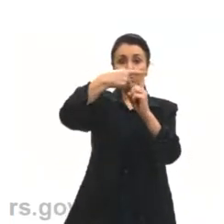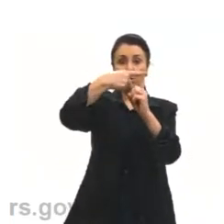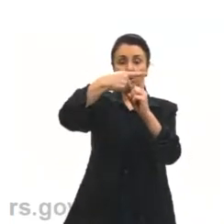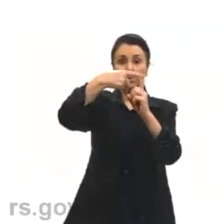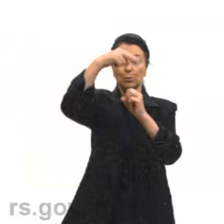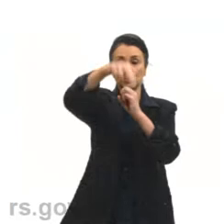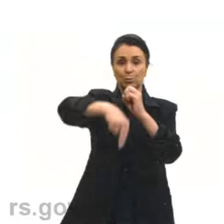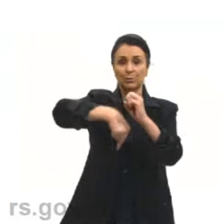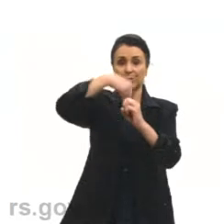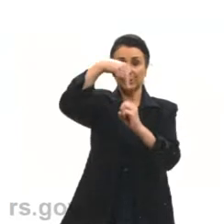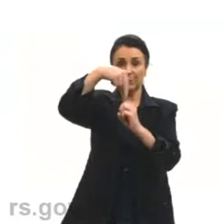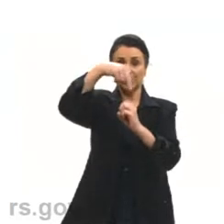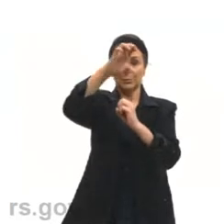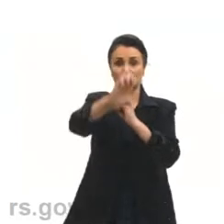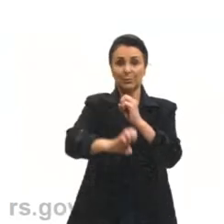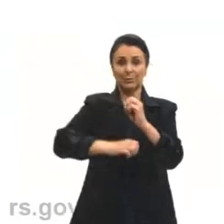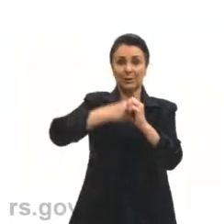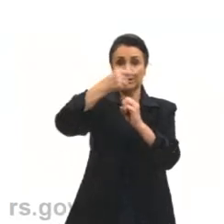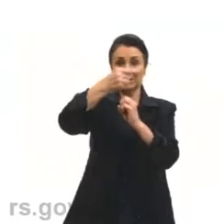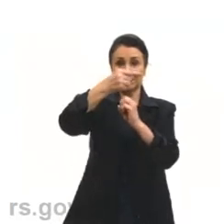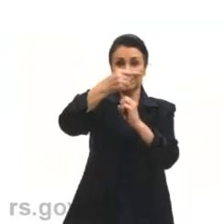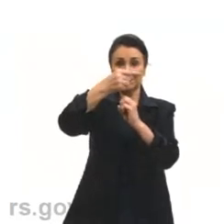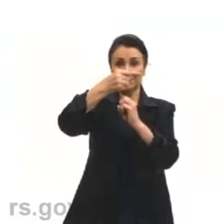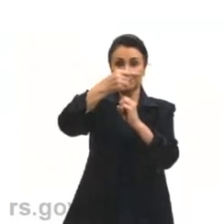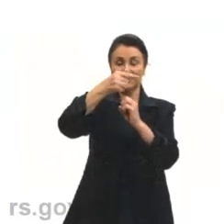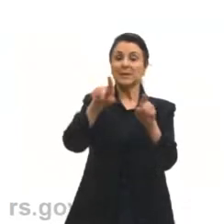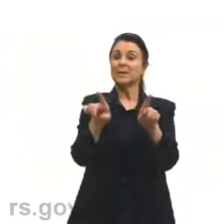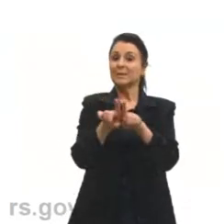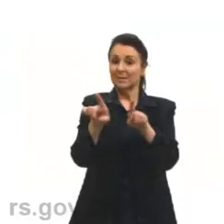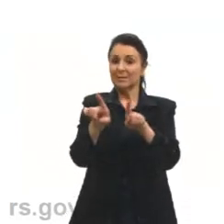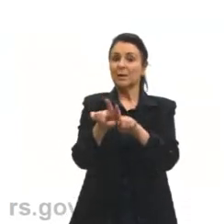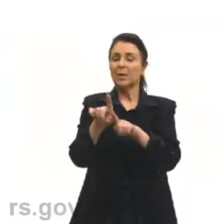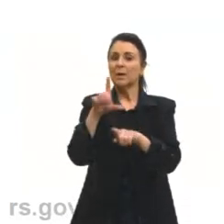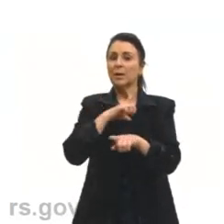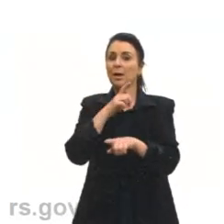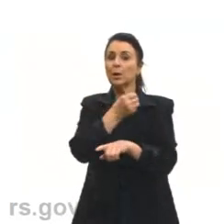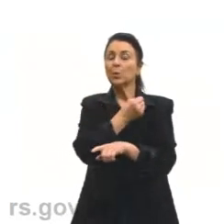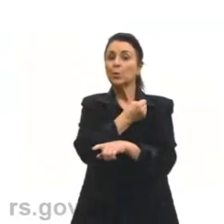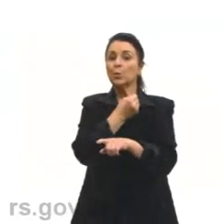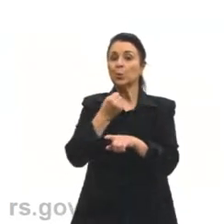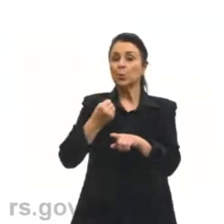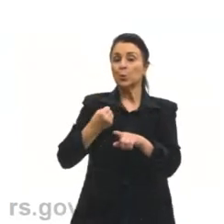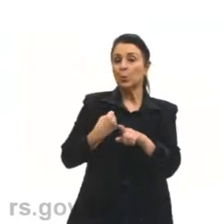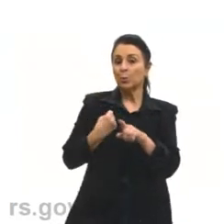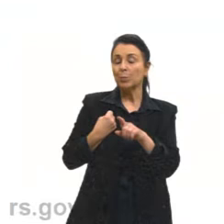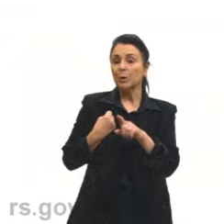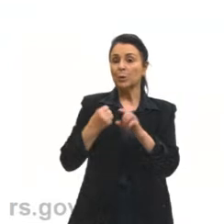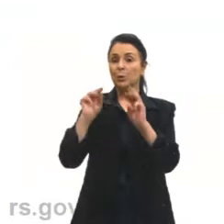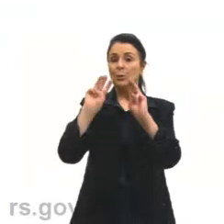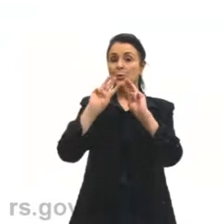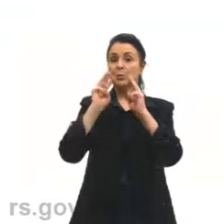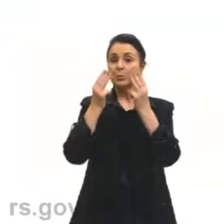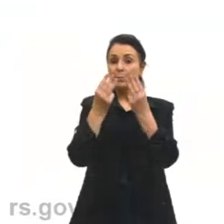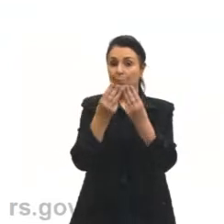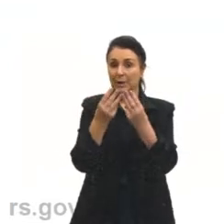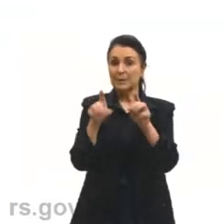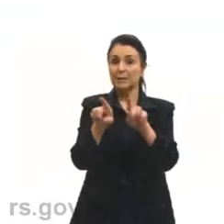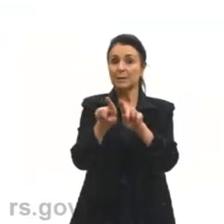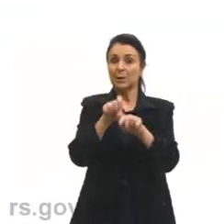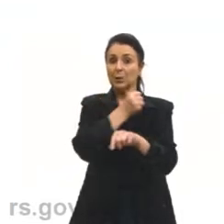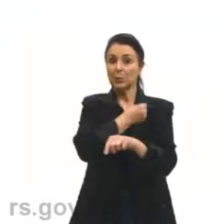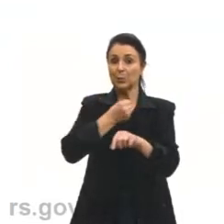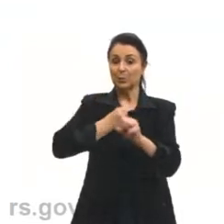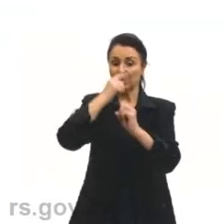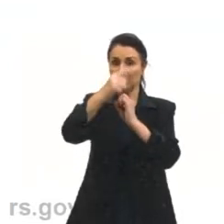nêutrons dos elétrons E também temos um número de massa e o número atômico e o número de